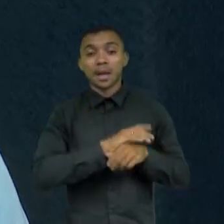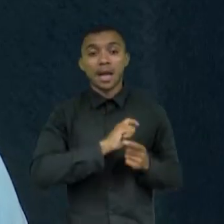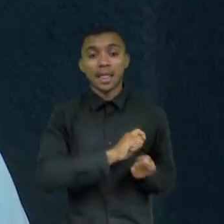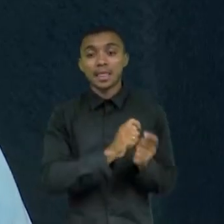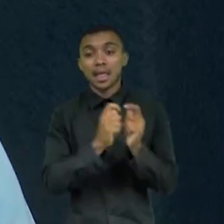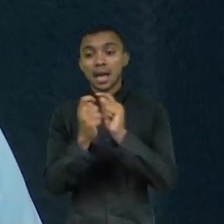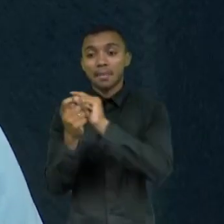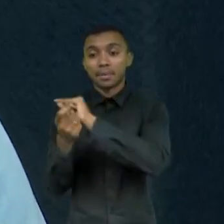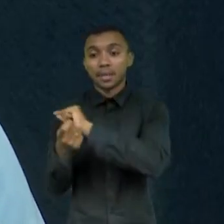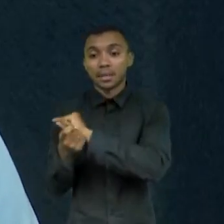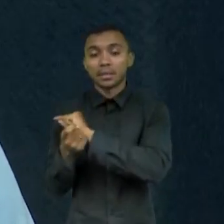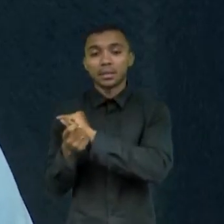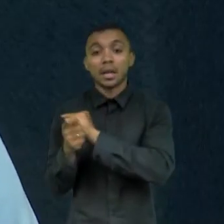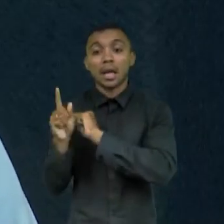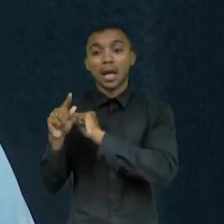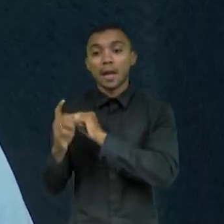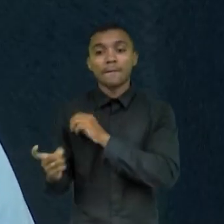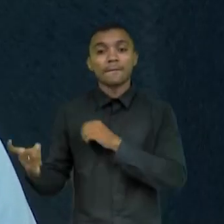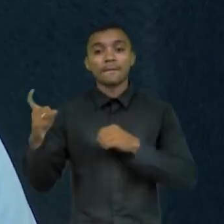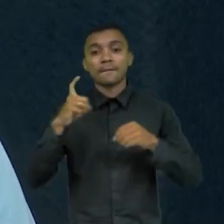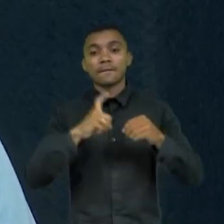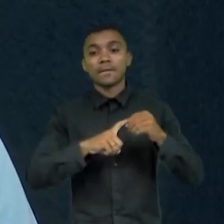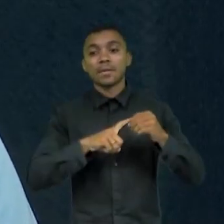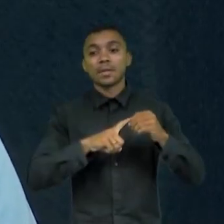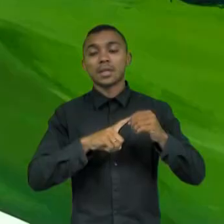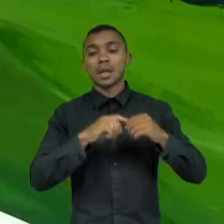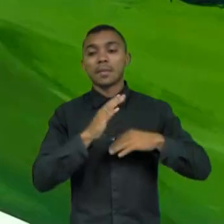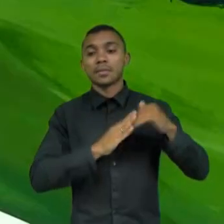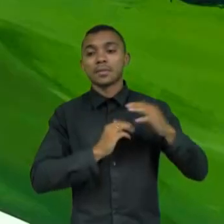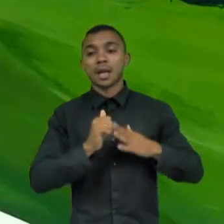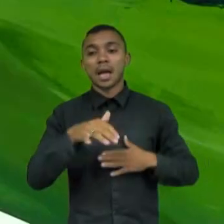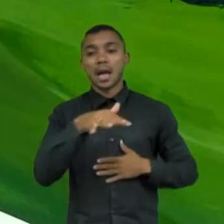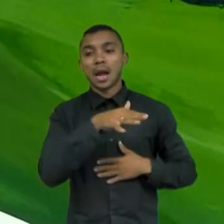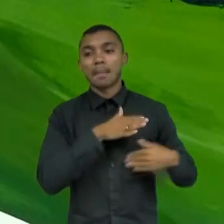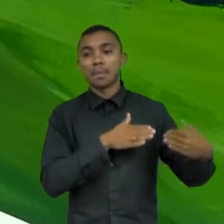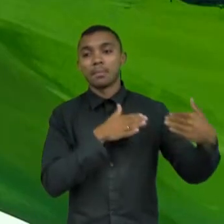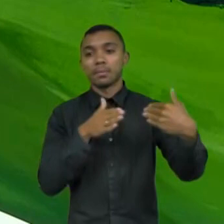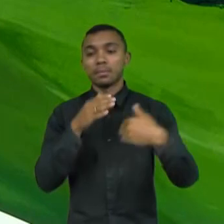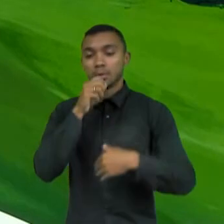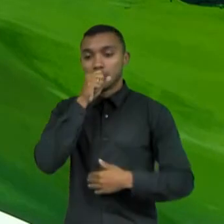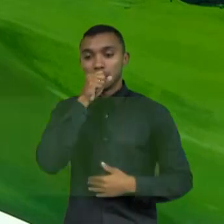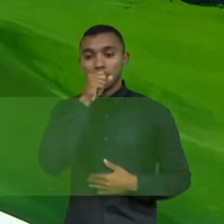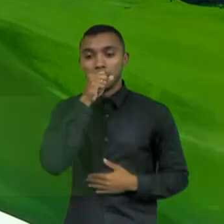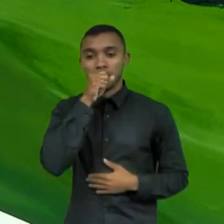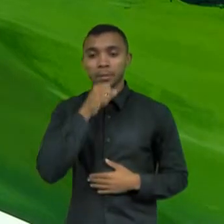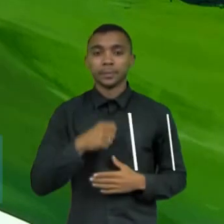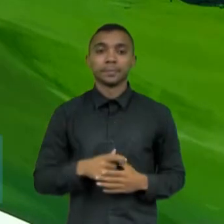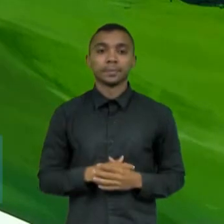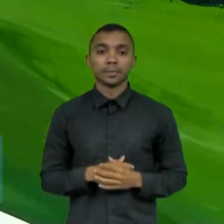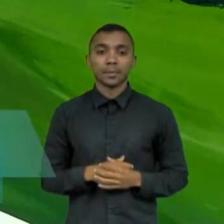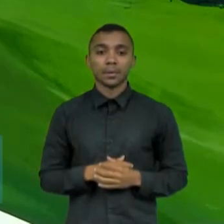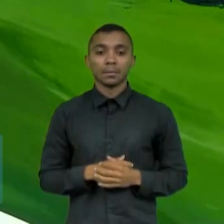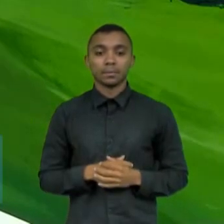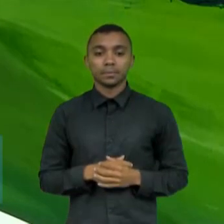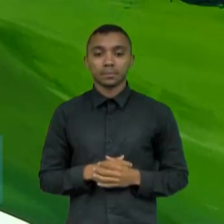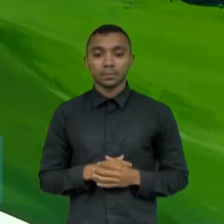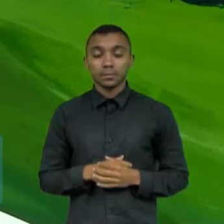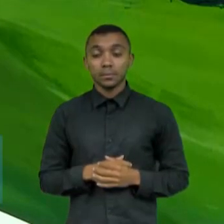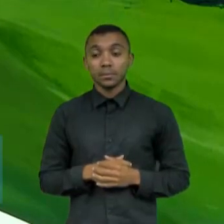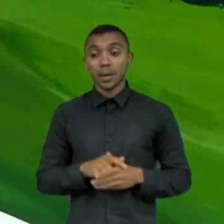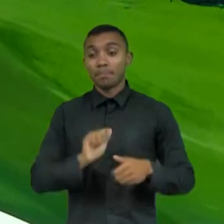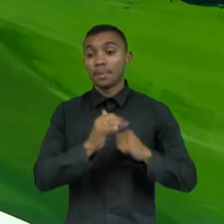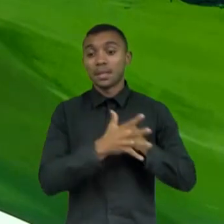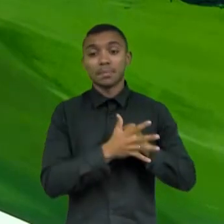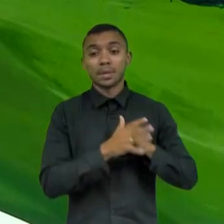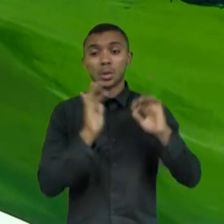e decidiu voltar a ser consultor organizacional. Todo mundo que passou pela pandemia teve que se ressignificar,